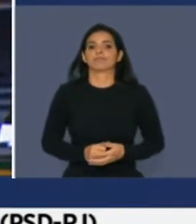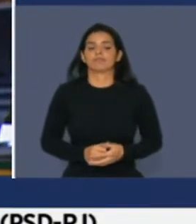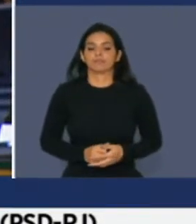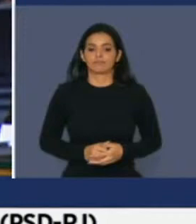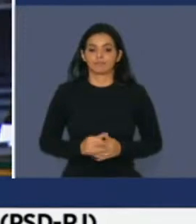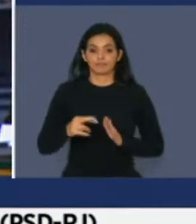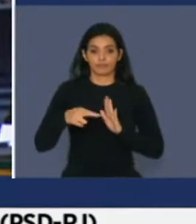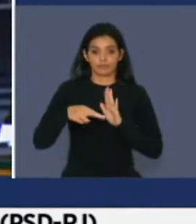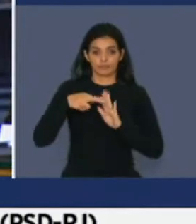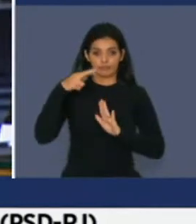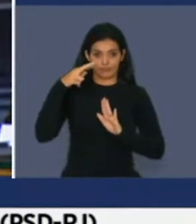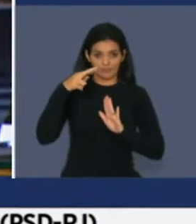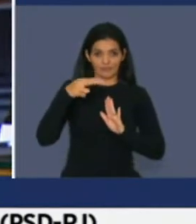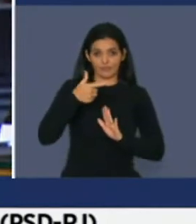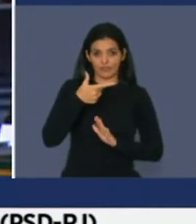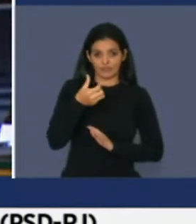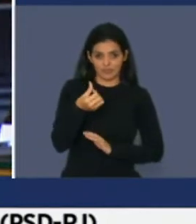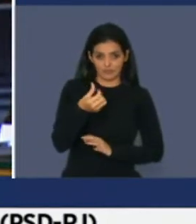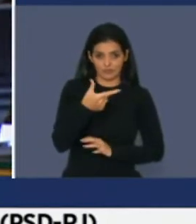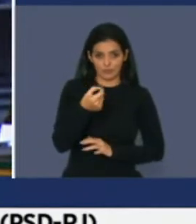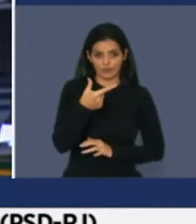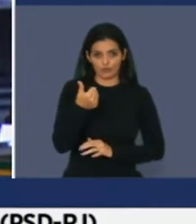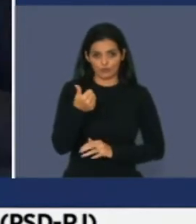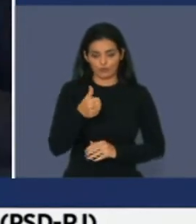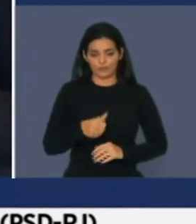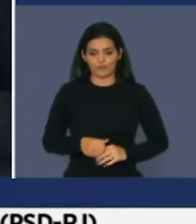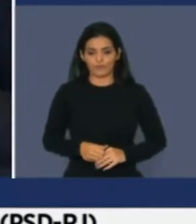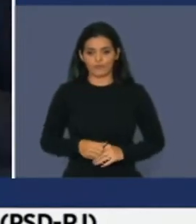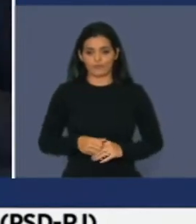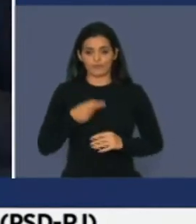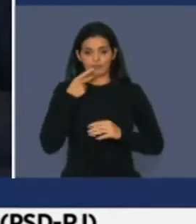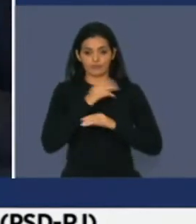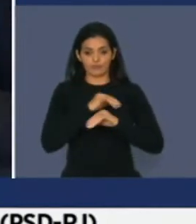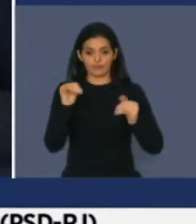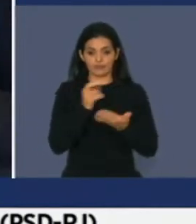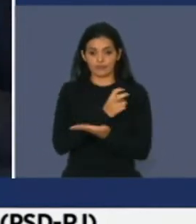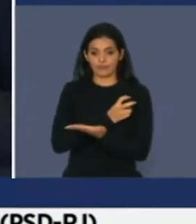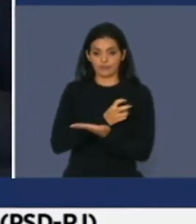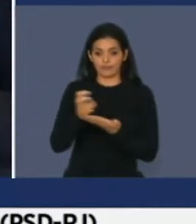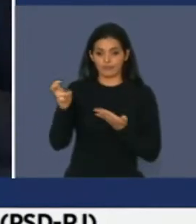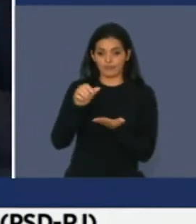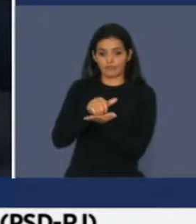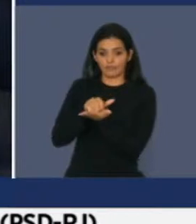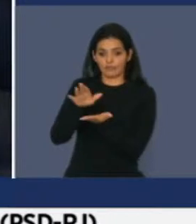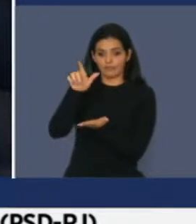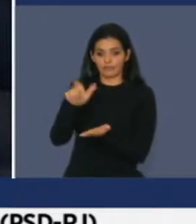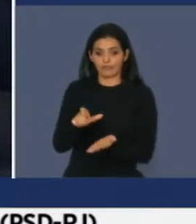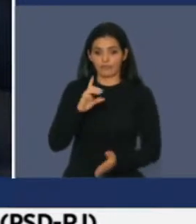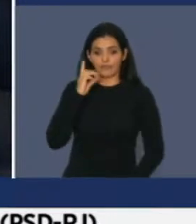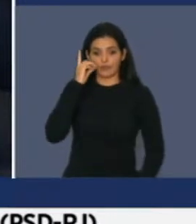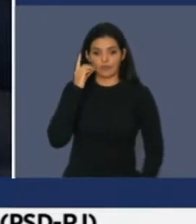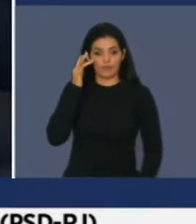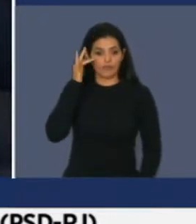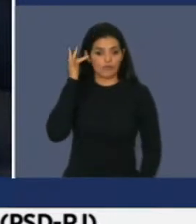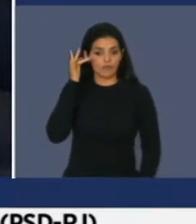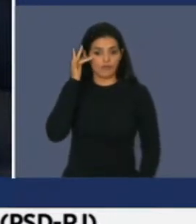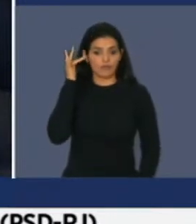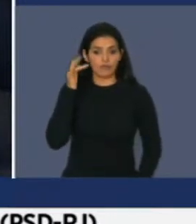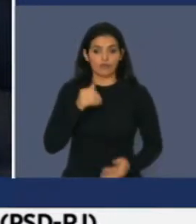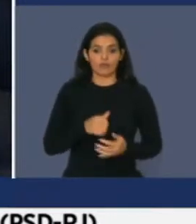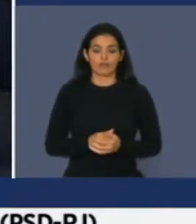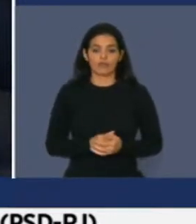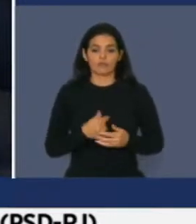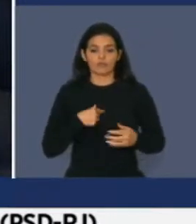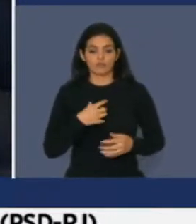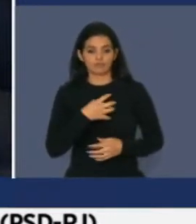Resolução número 26 de 2021. Declara a perda do mandato da deputada Flor de Lis por conduta incompatível com o decoro